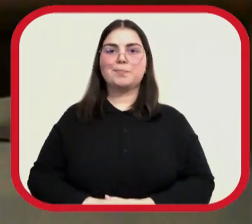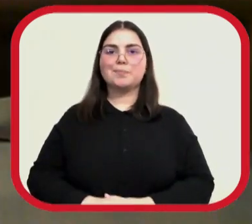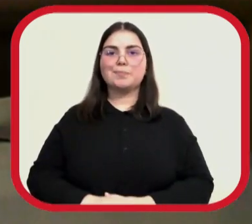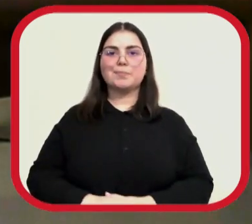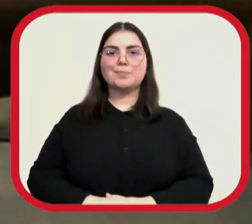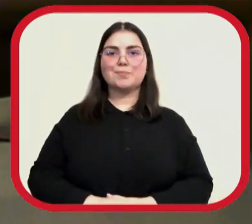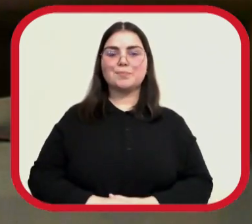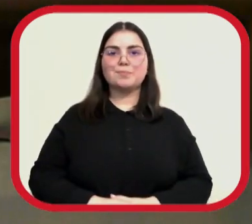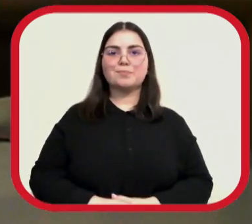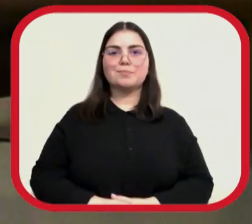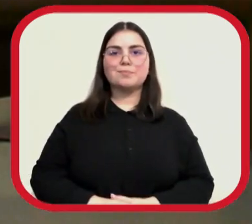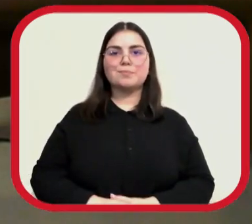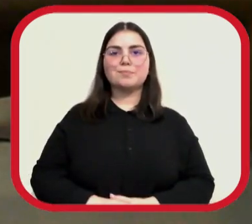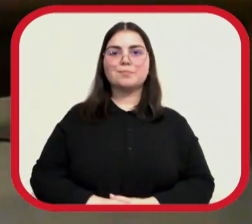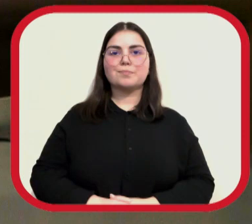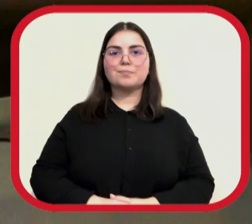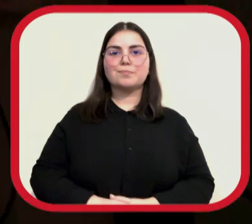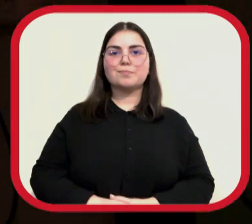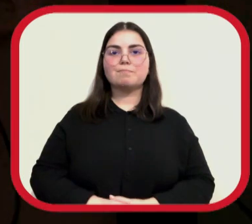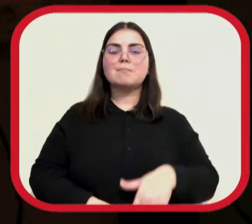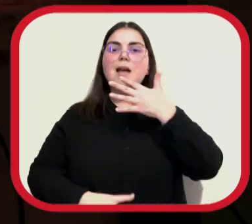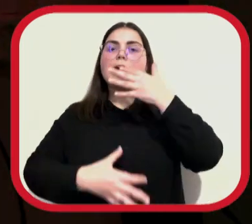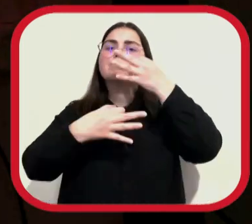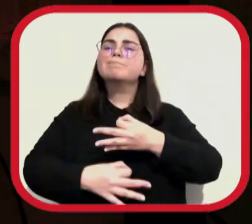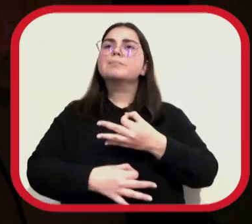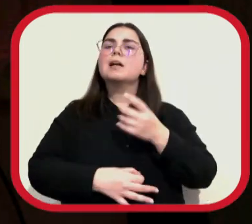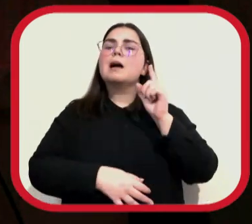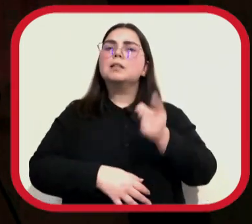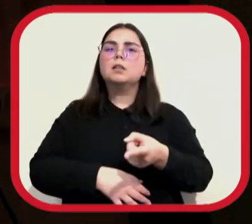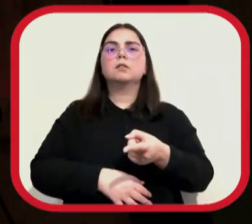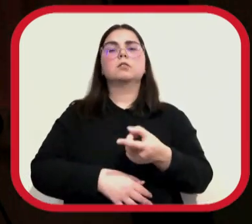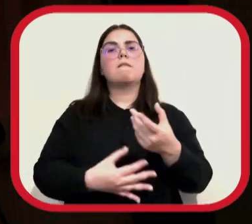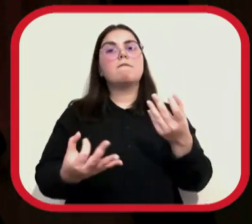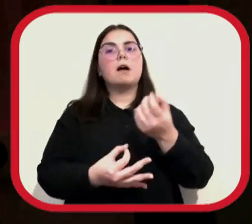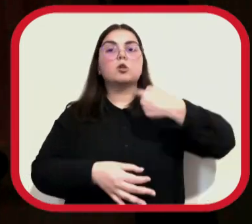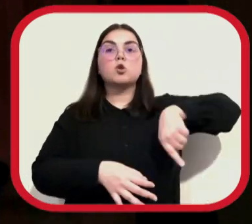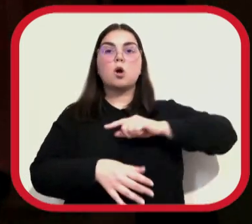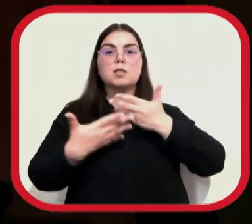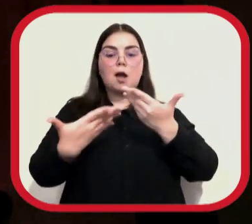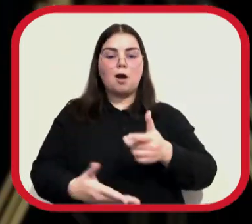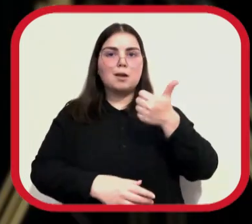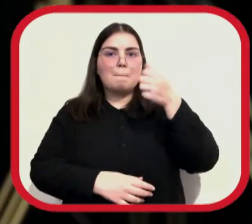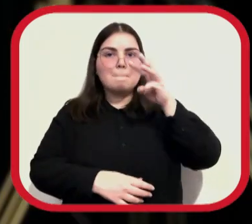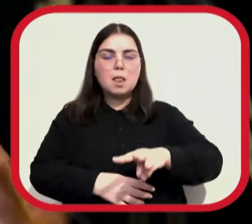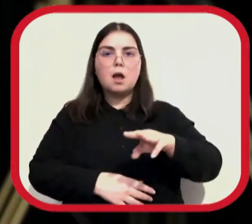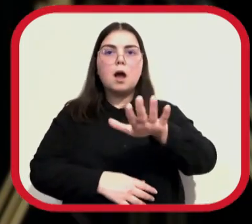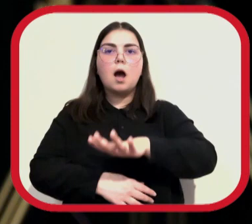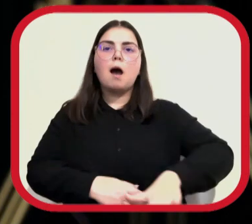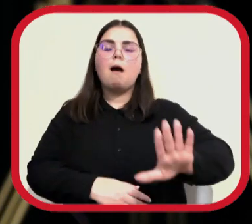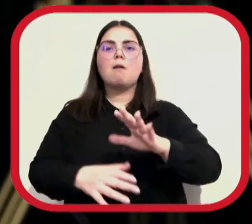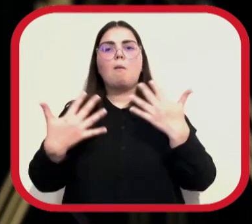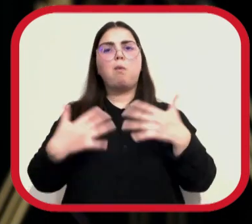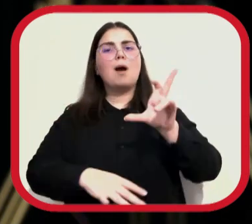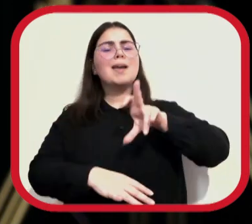e que isto tenha também uma ligação com a rádio. Eu acredito que o facto de estarmos em Belém, de estarmos numa